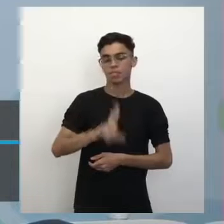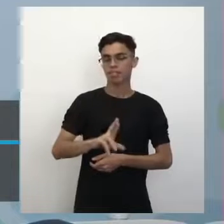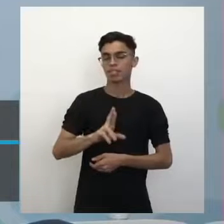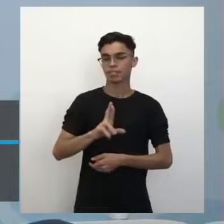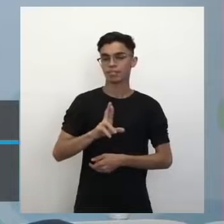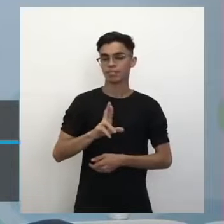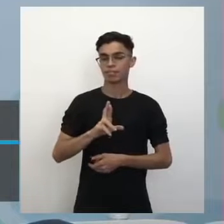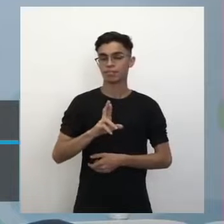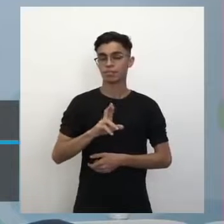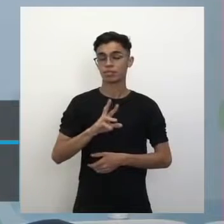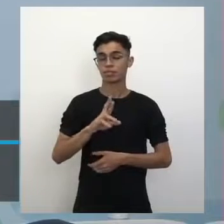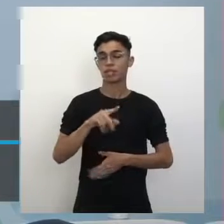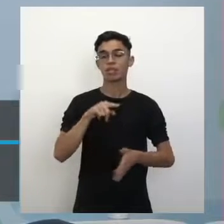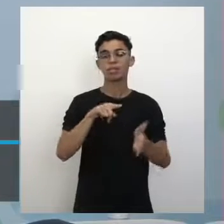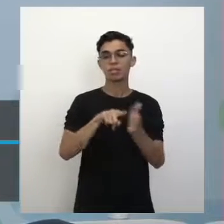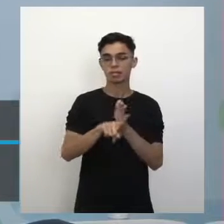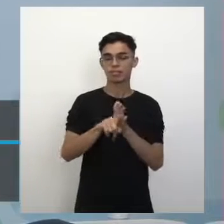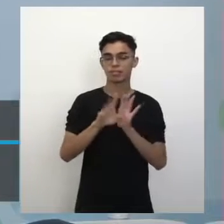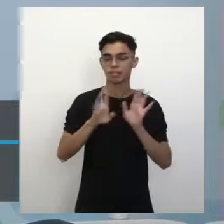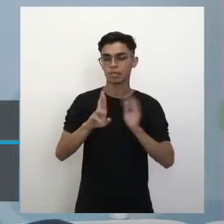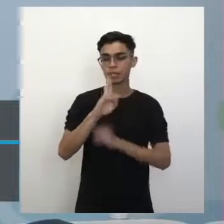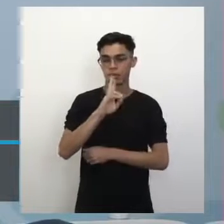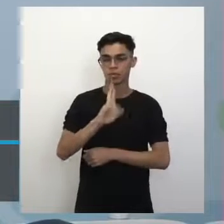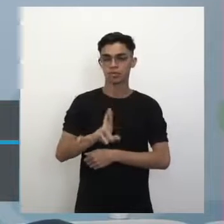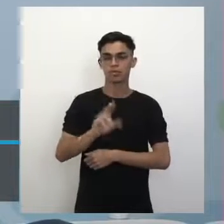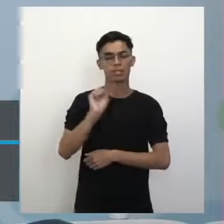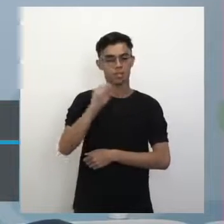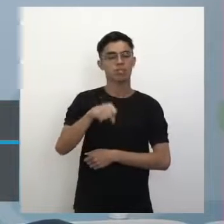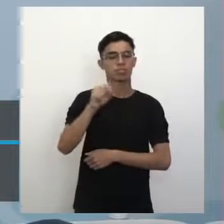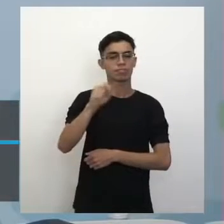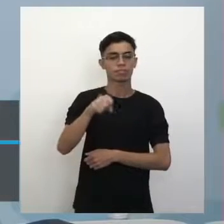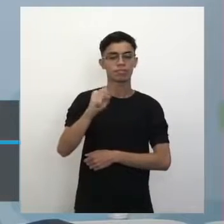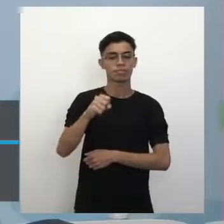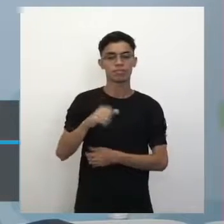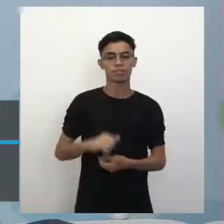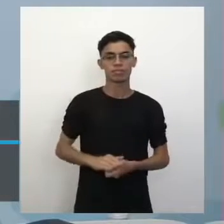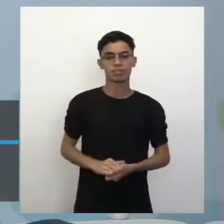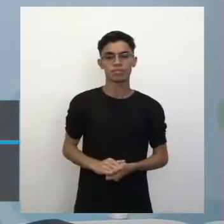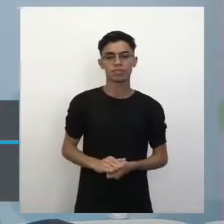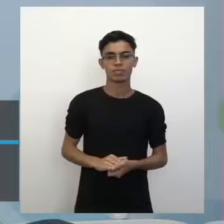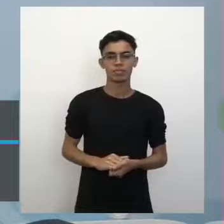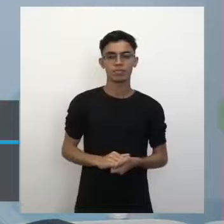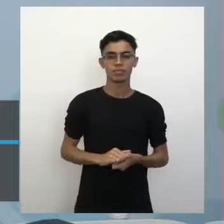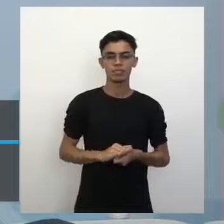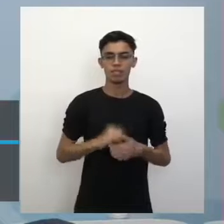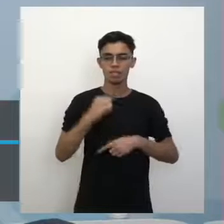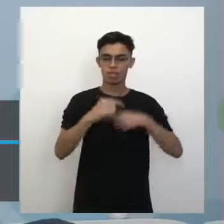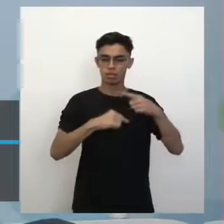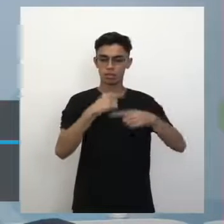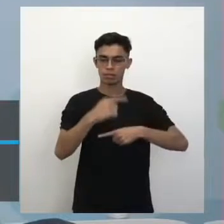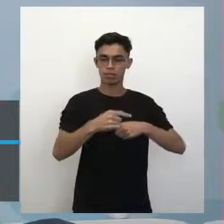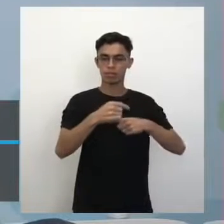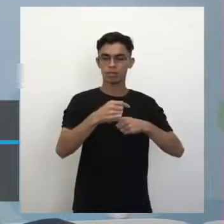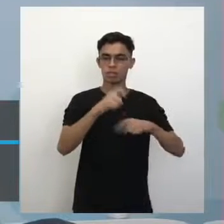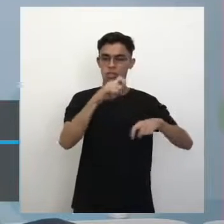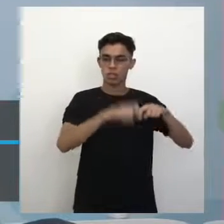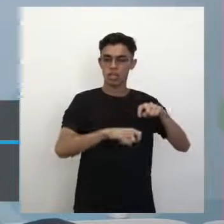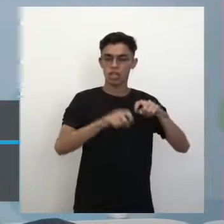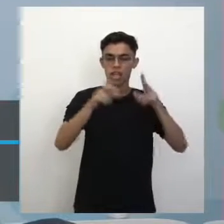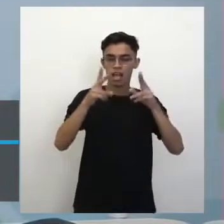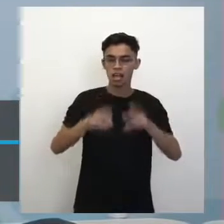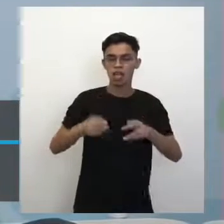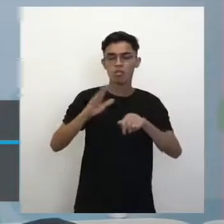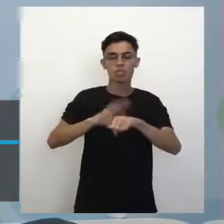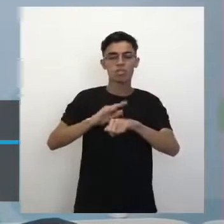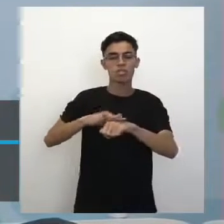antecedendo aí a pergunta, viu, professora de Joel? Que sim, né, que a reprodução assexuada é como fazer clones.